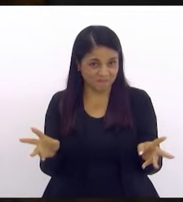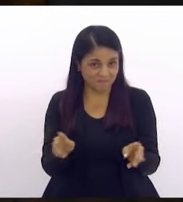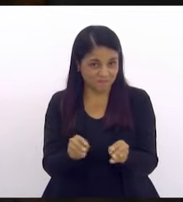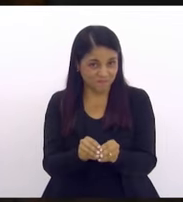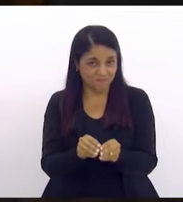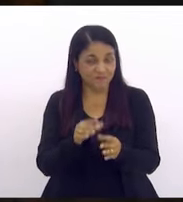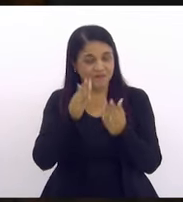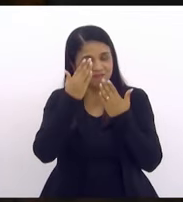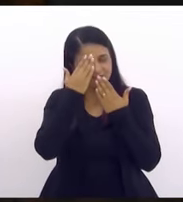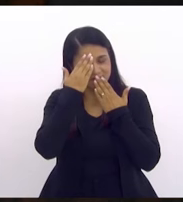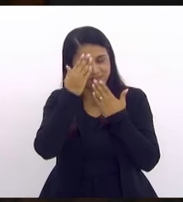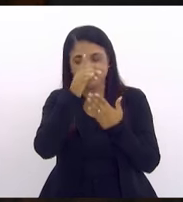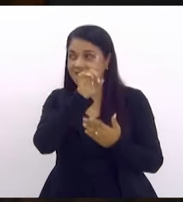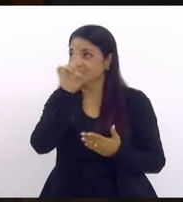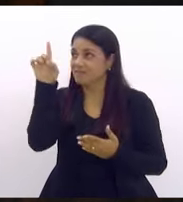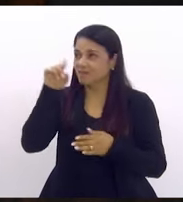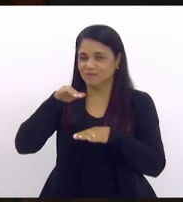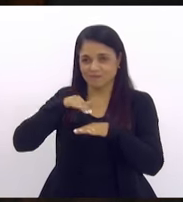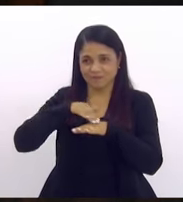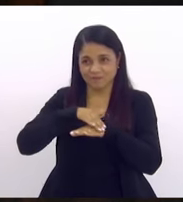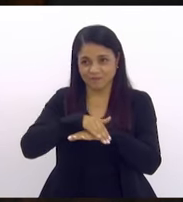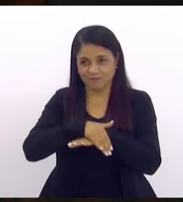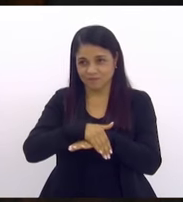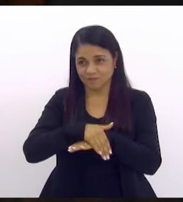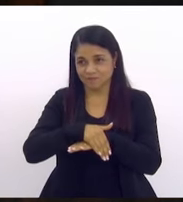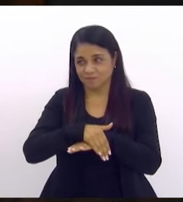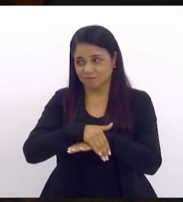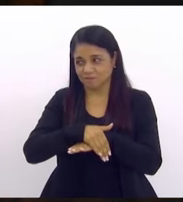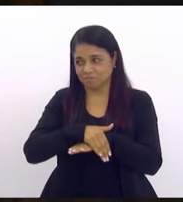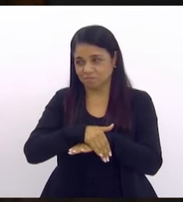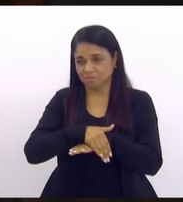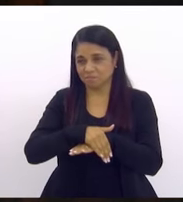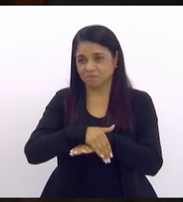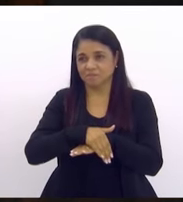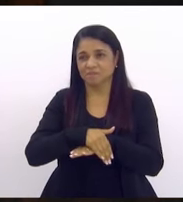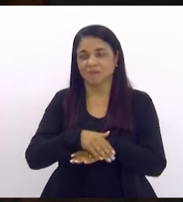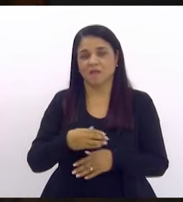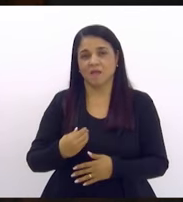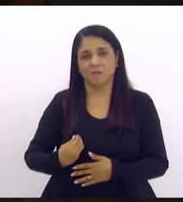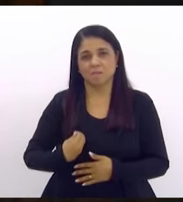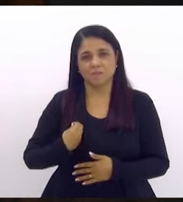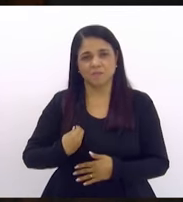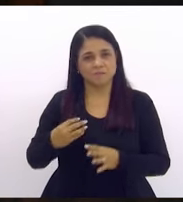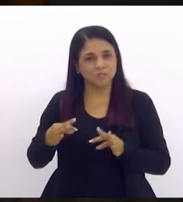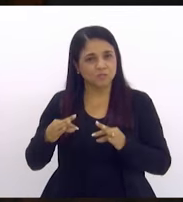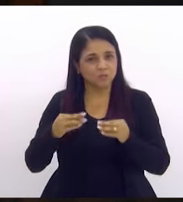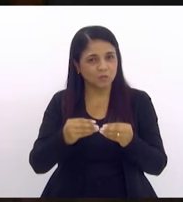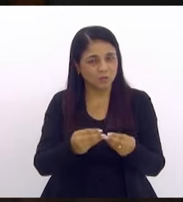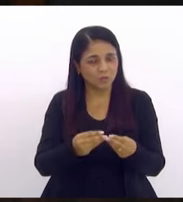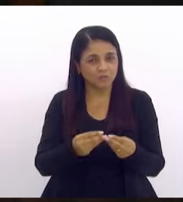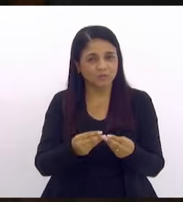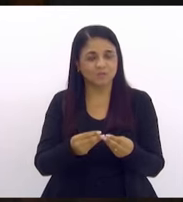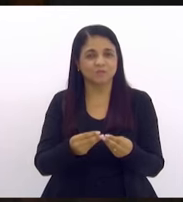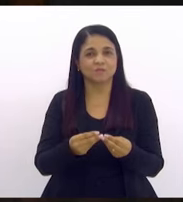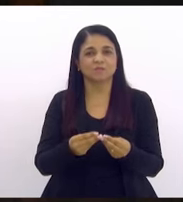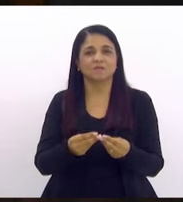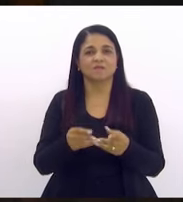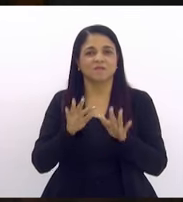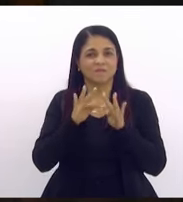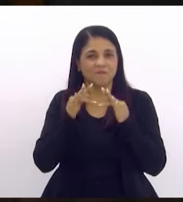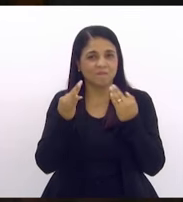agradecer a Deus por essa noite agradecer a presença aqui de todos que fizeram parte da mesa dos